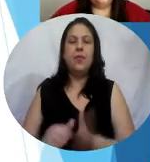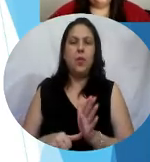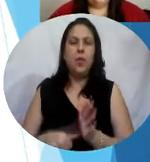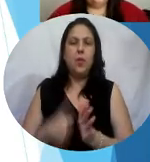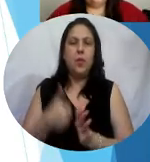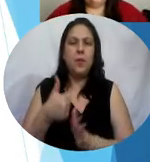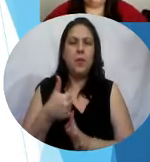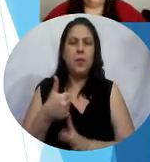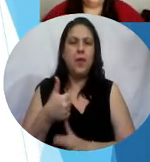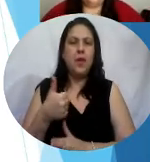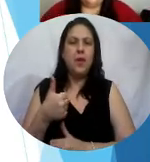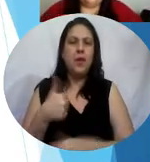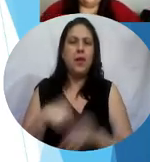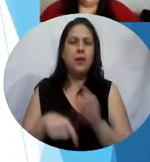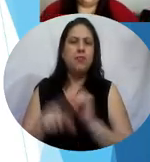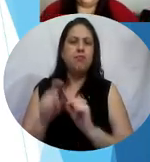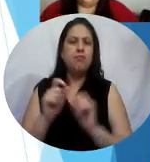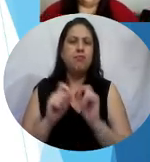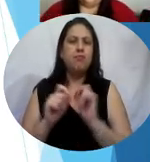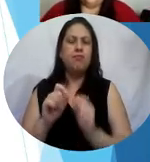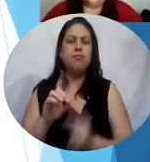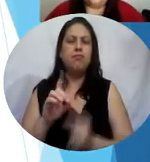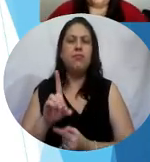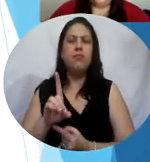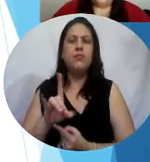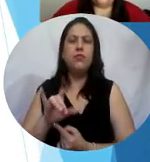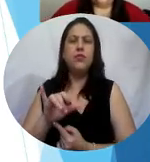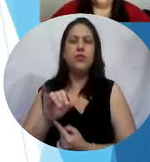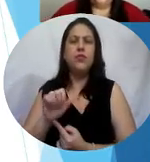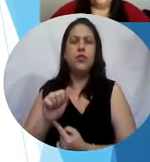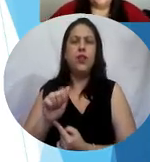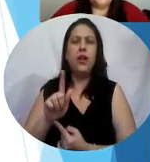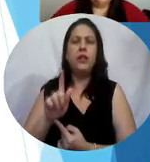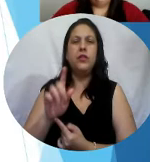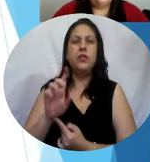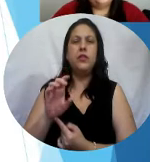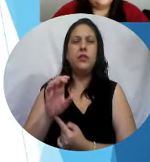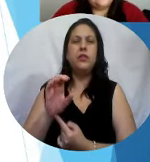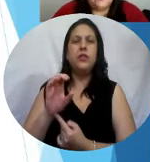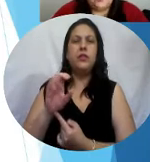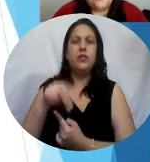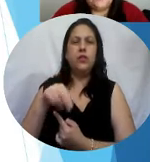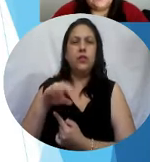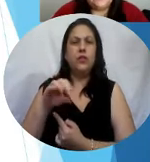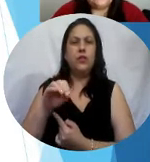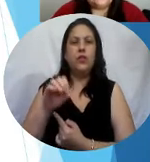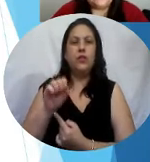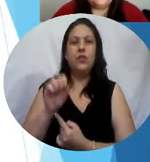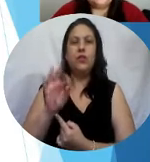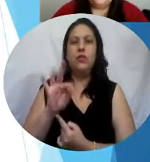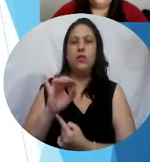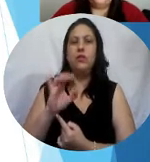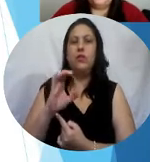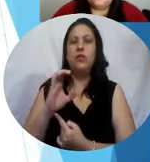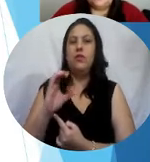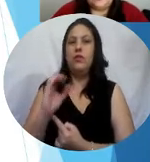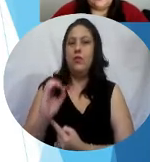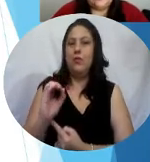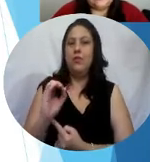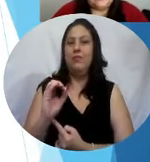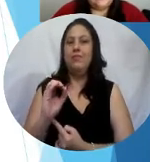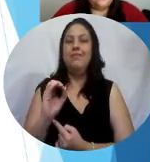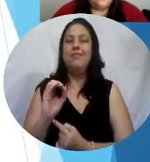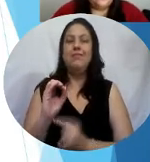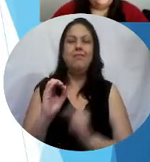Então, o primeiro ponto que a gente deve pensar quando nós falamos do autismo é sobre o diagnóstico, né? Então, o autismo